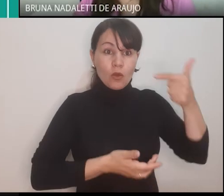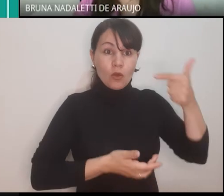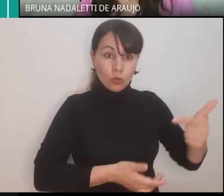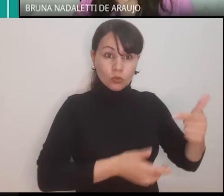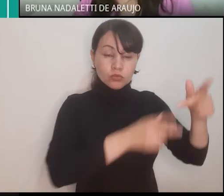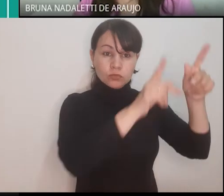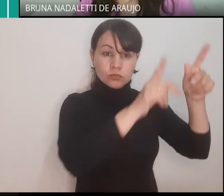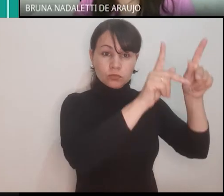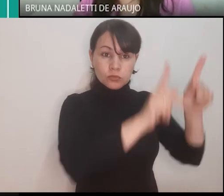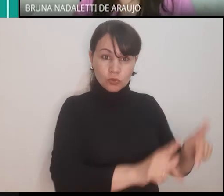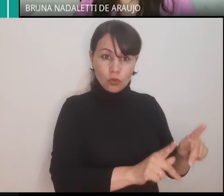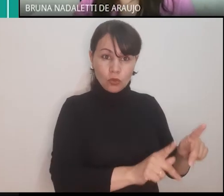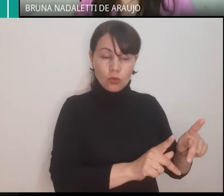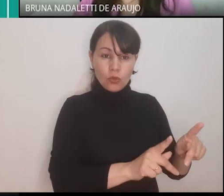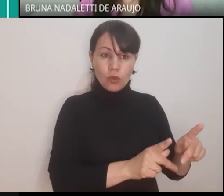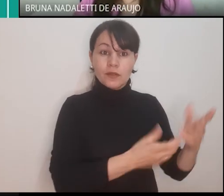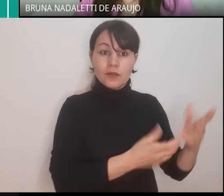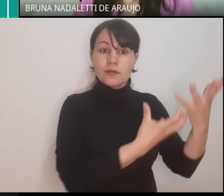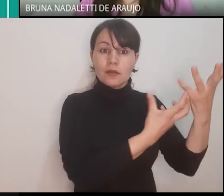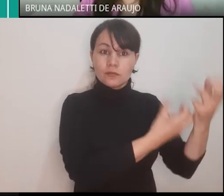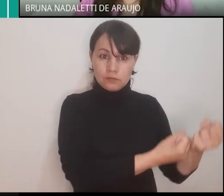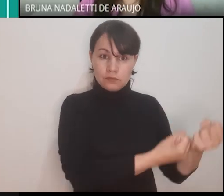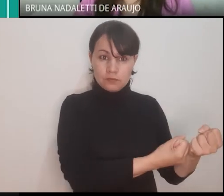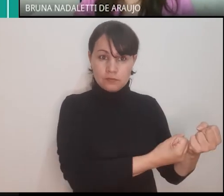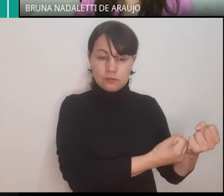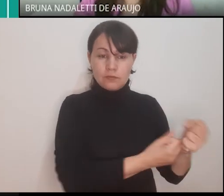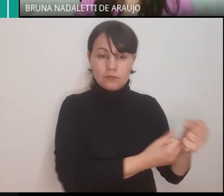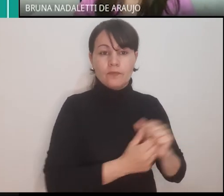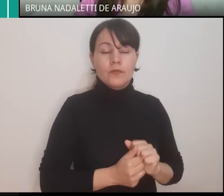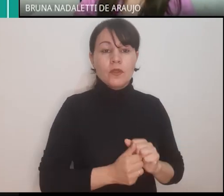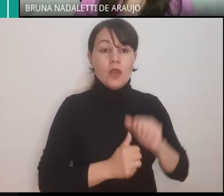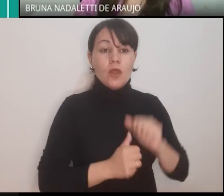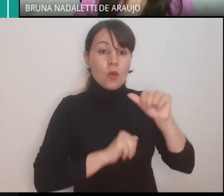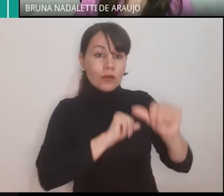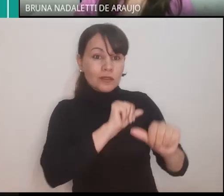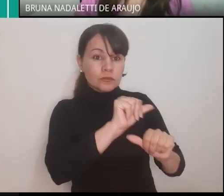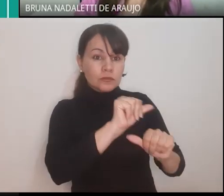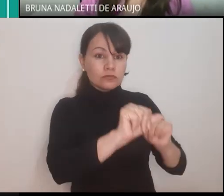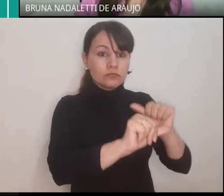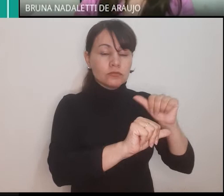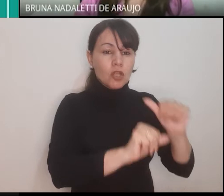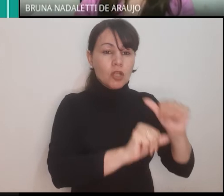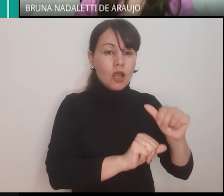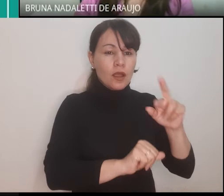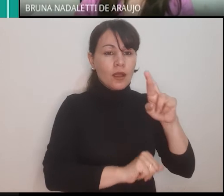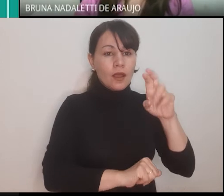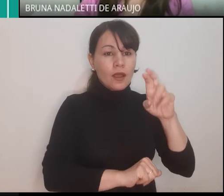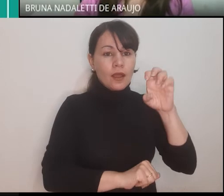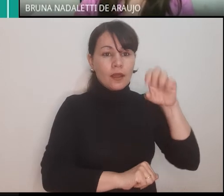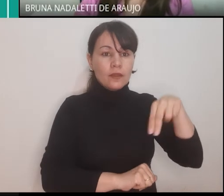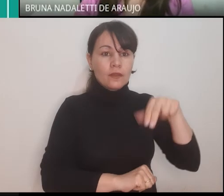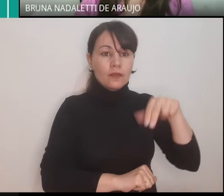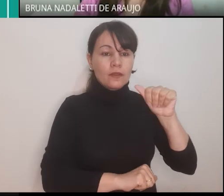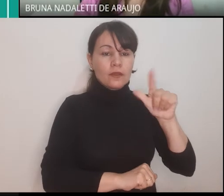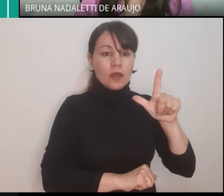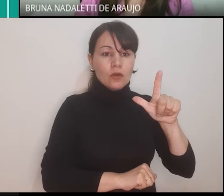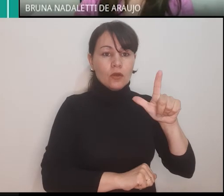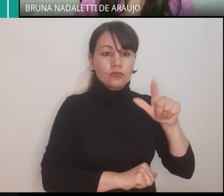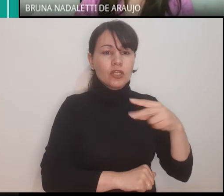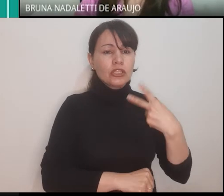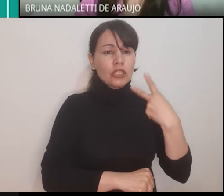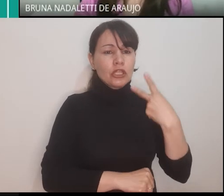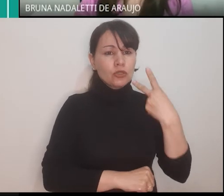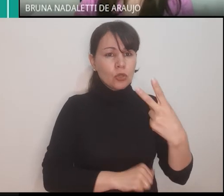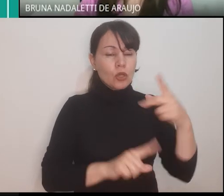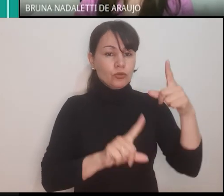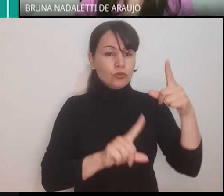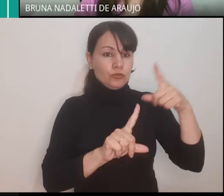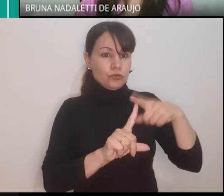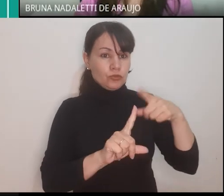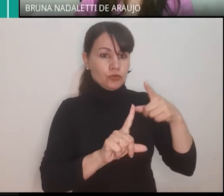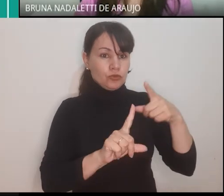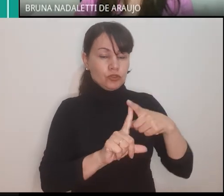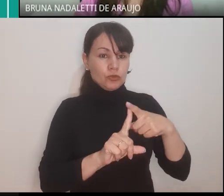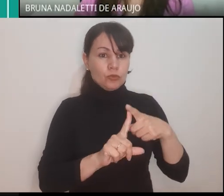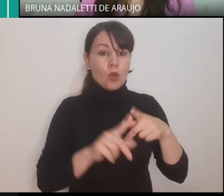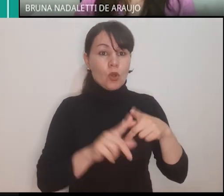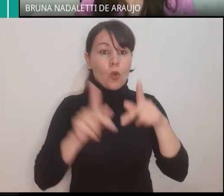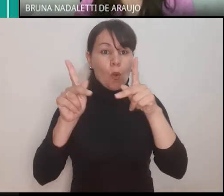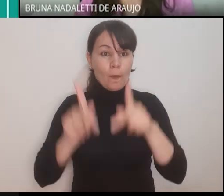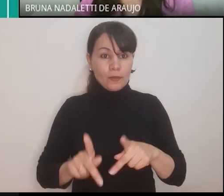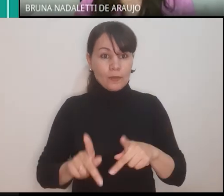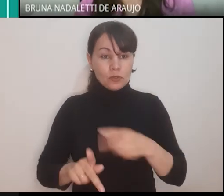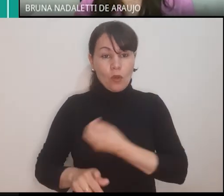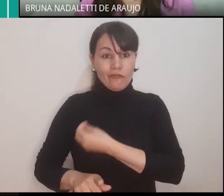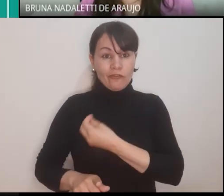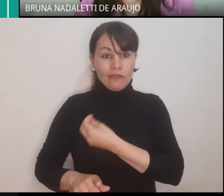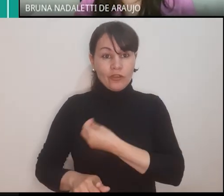pessoa, o receptor. E o transplante renal, ele pode acontecer de duas formas, com doador vivo